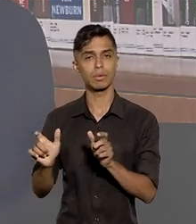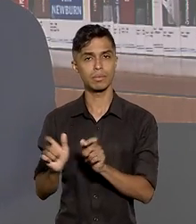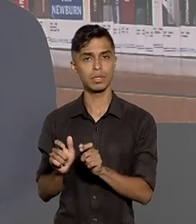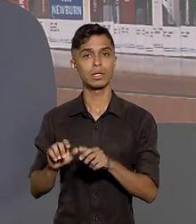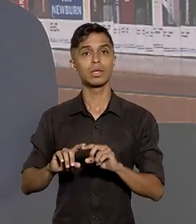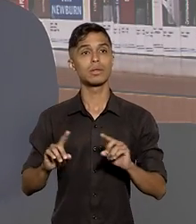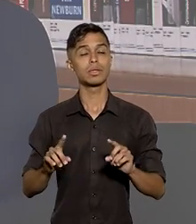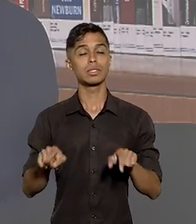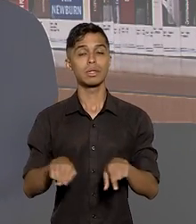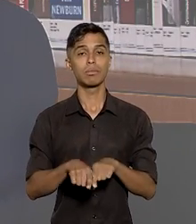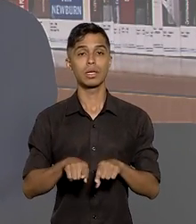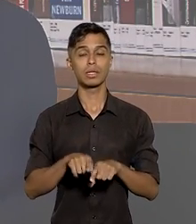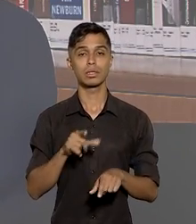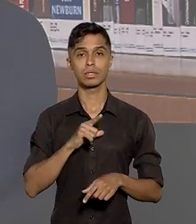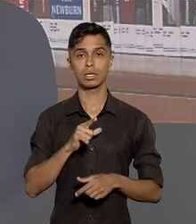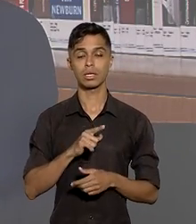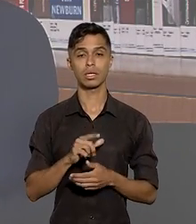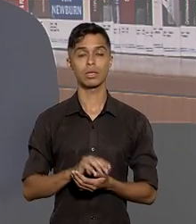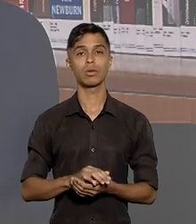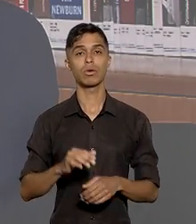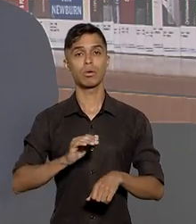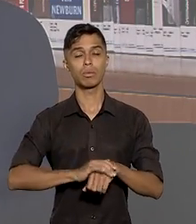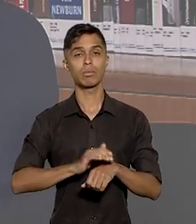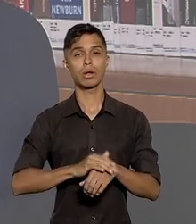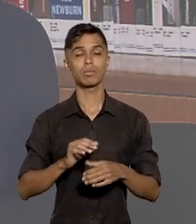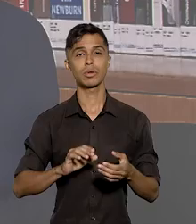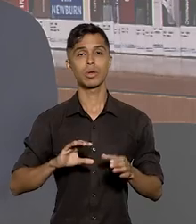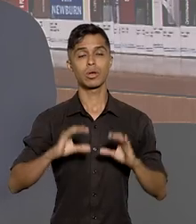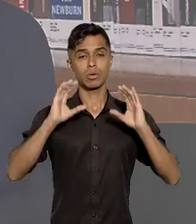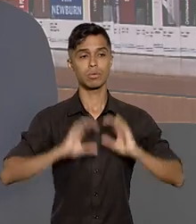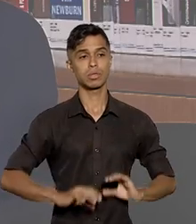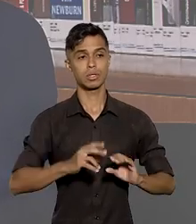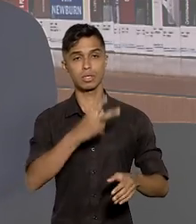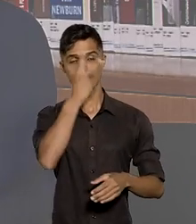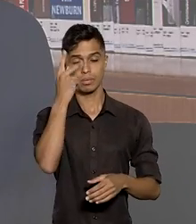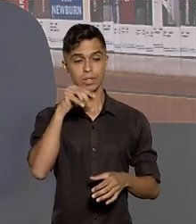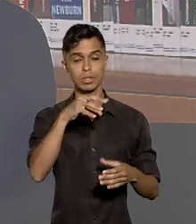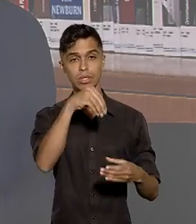a questão do próprio comportamento dos internos e dos